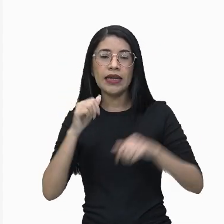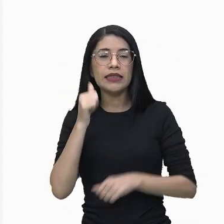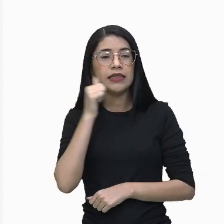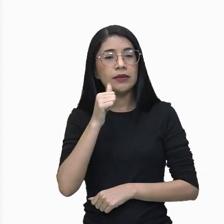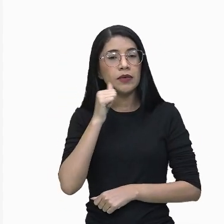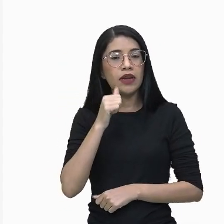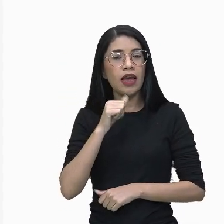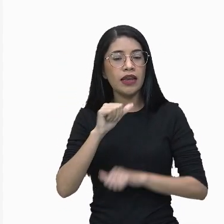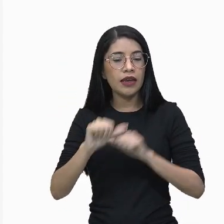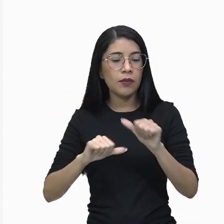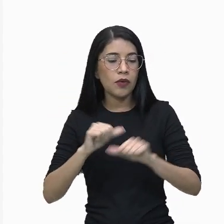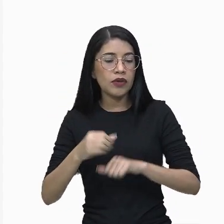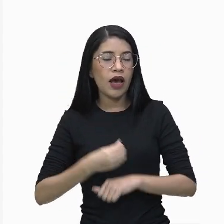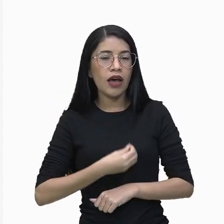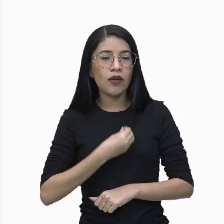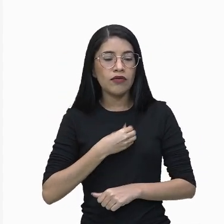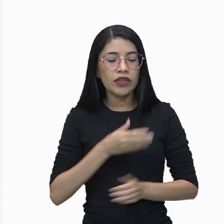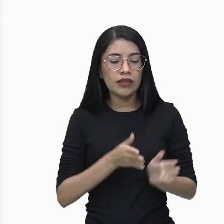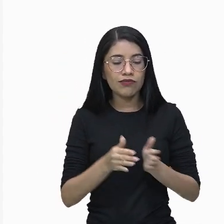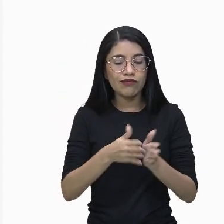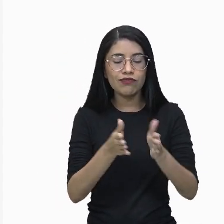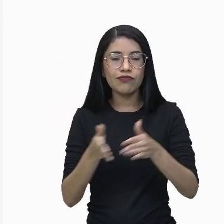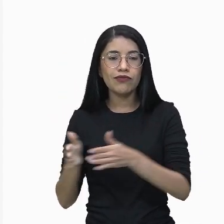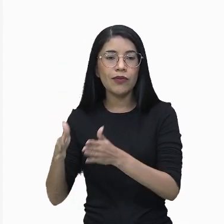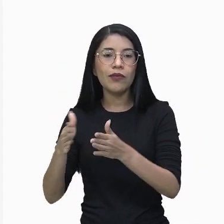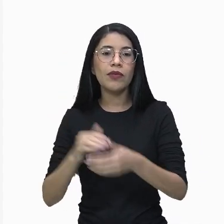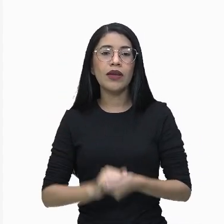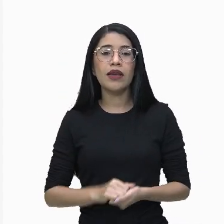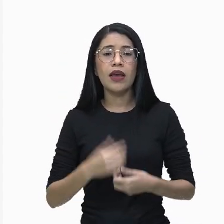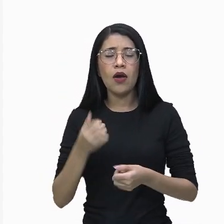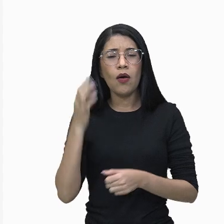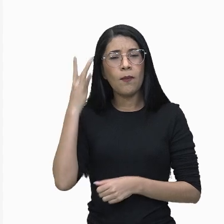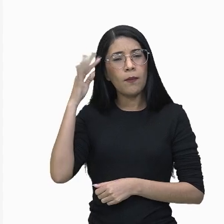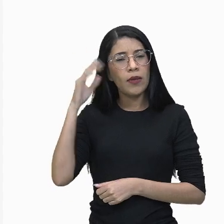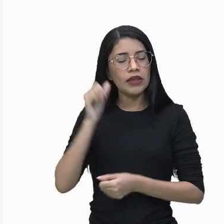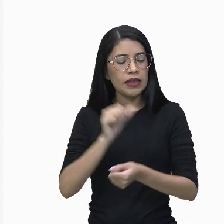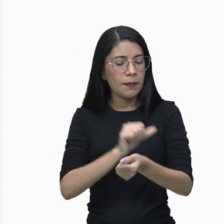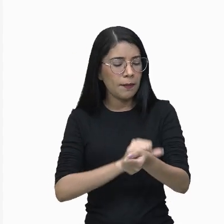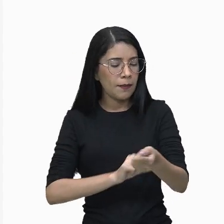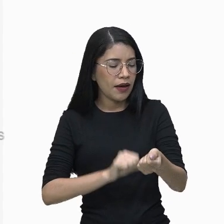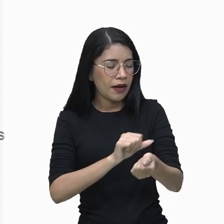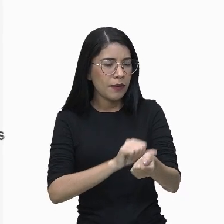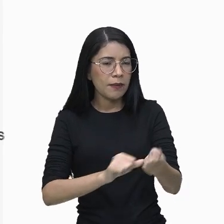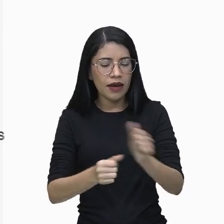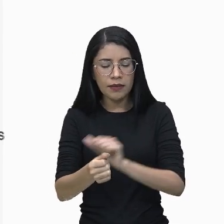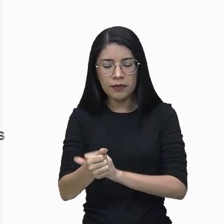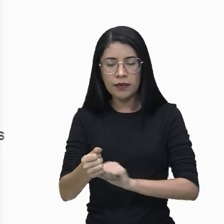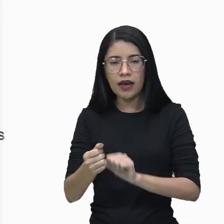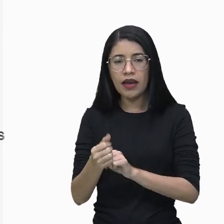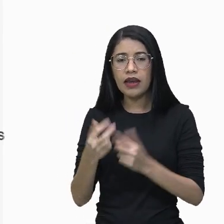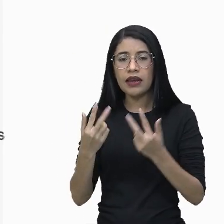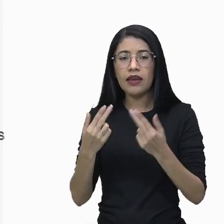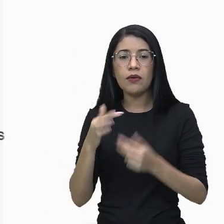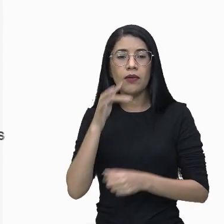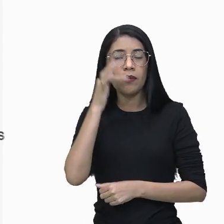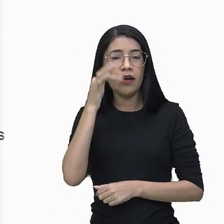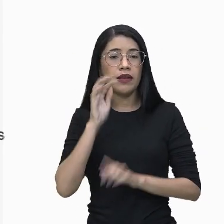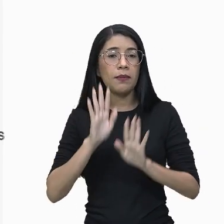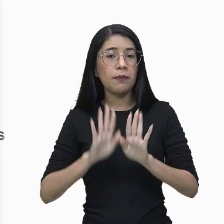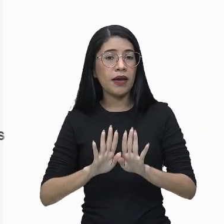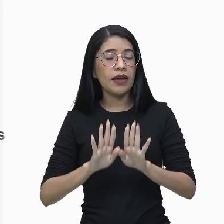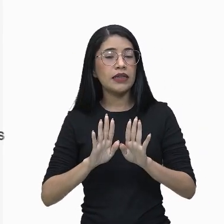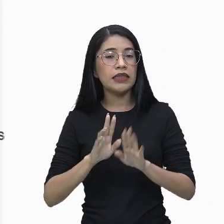rotas alteradas pensem nas feridas como rosas cálidas mas ó não se